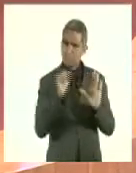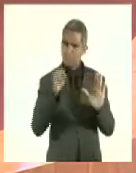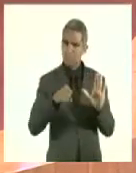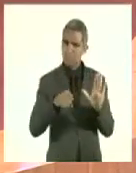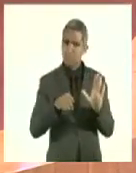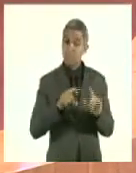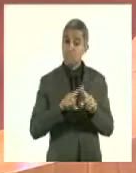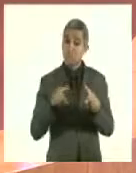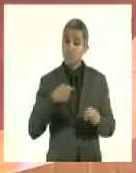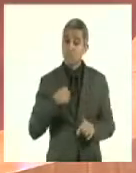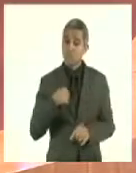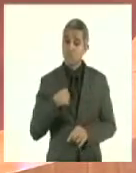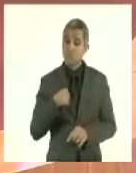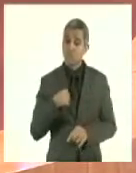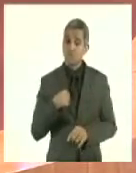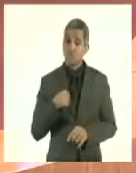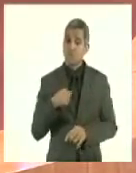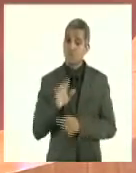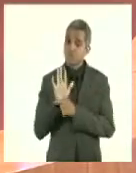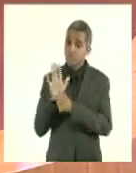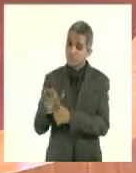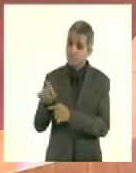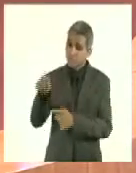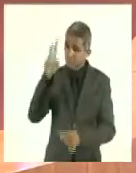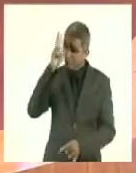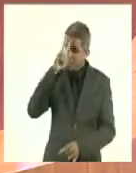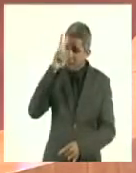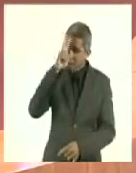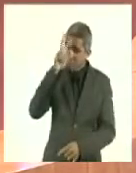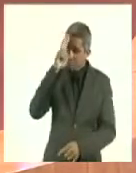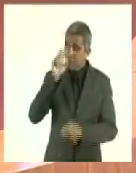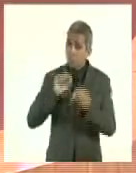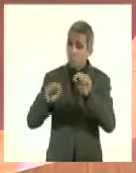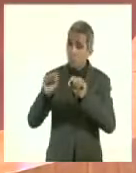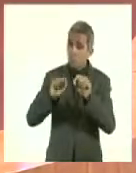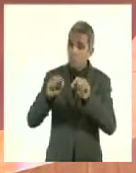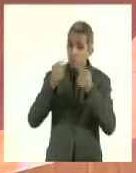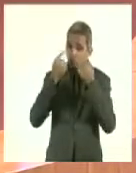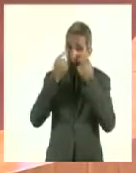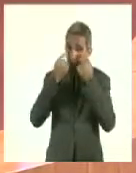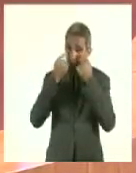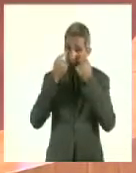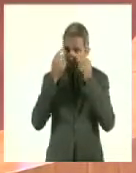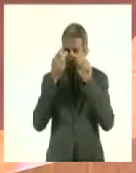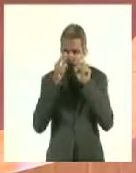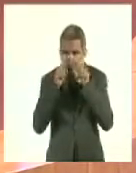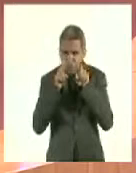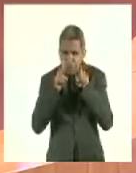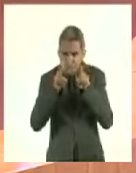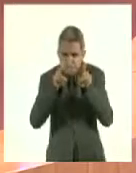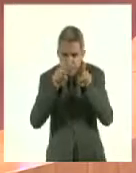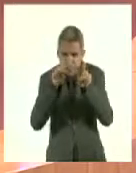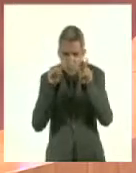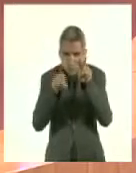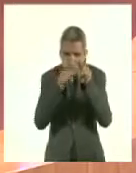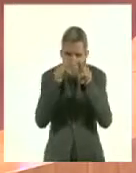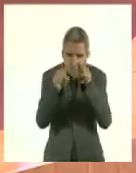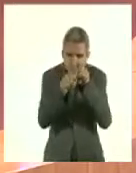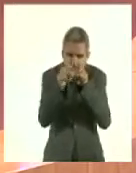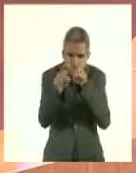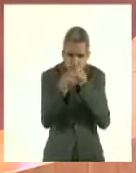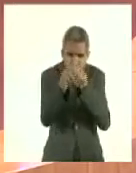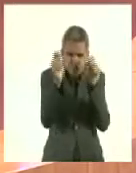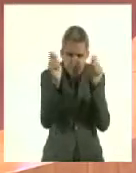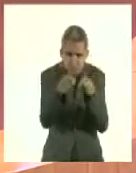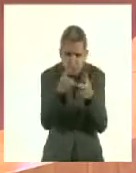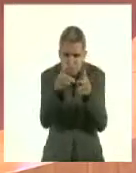Excelência, sobre a janela dos olhos, sobre a janela da alma. Volto a lembrar, Vossa Excelência, o